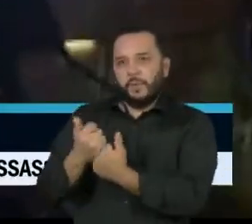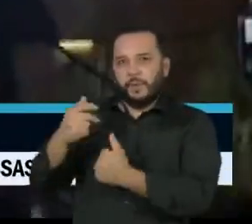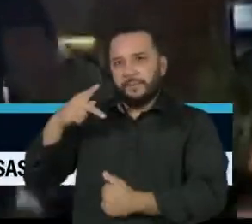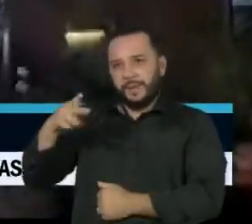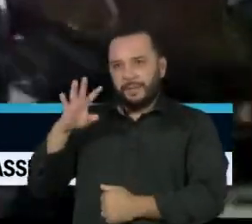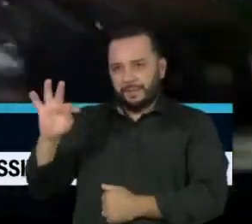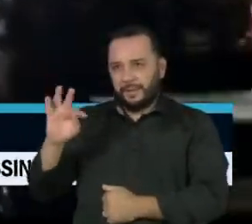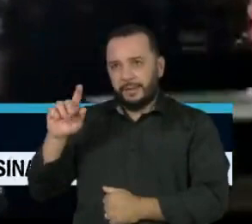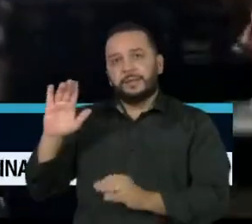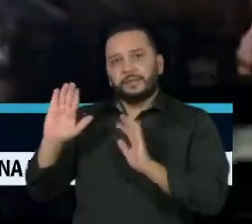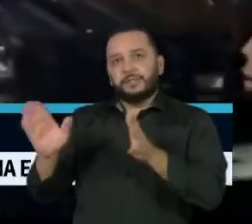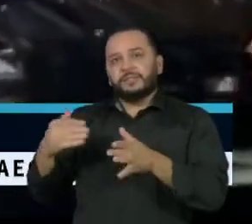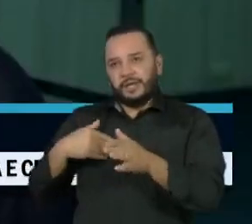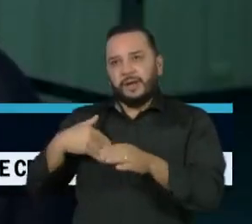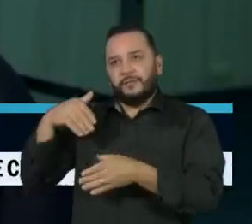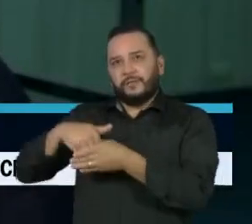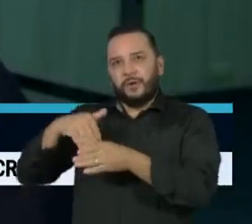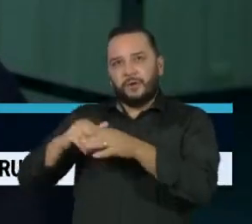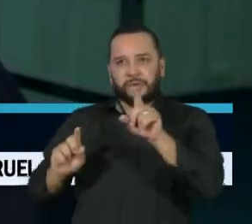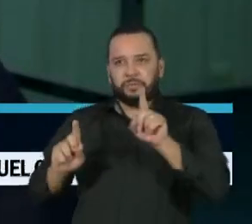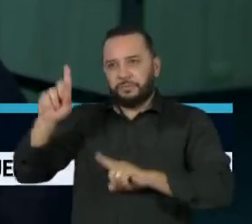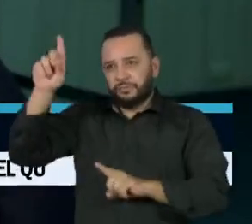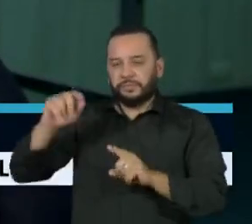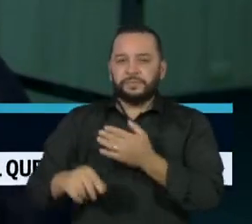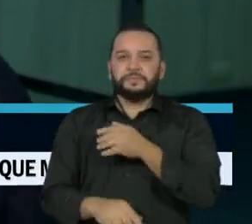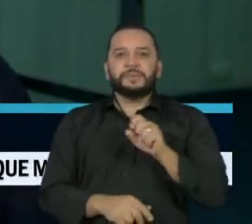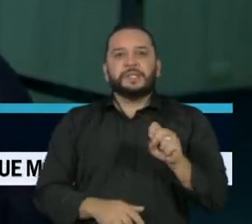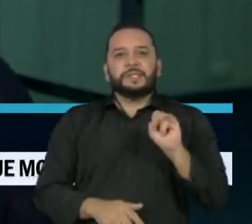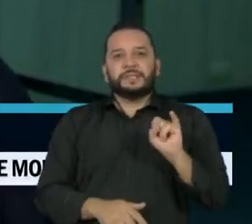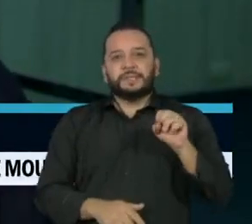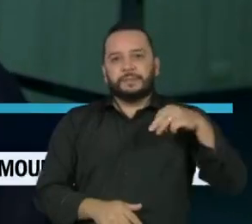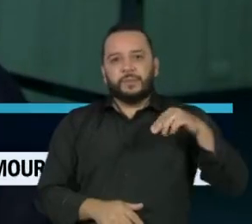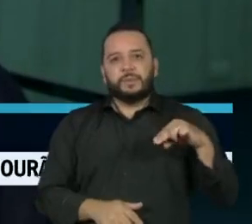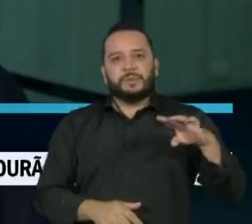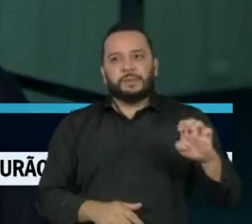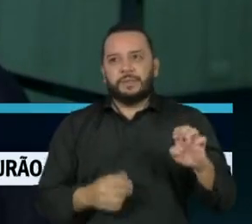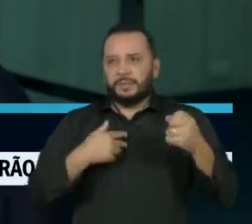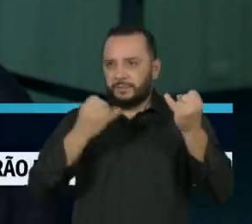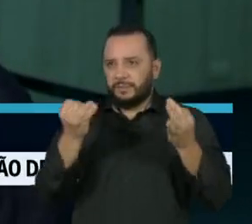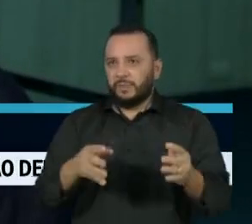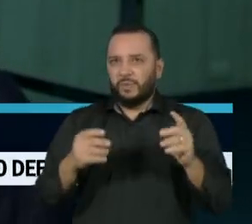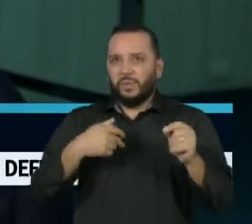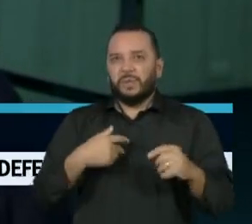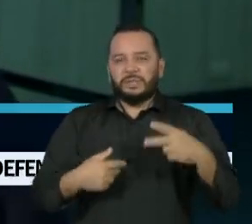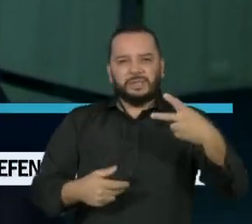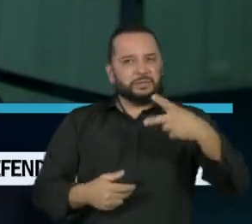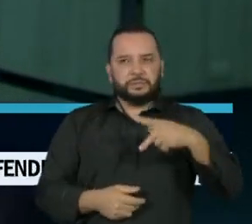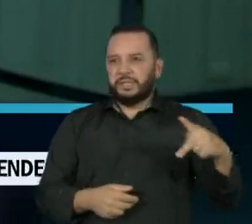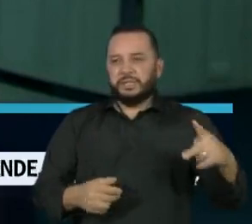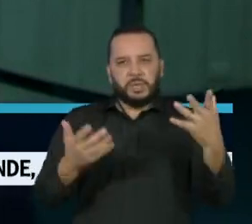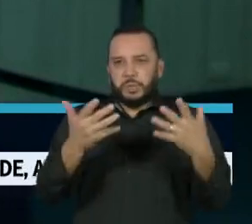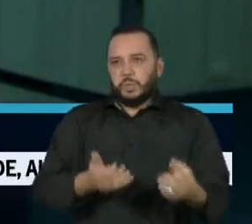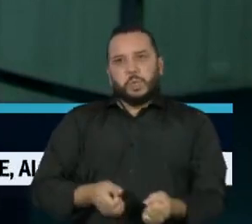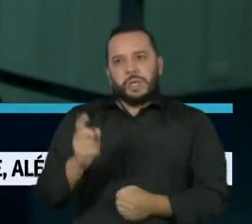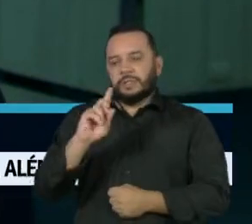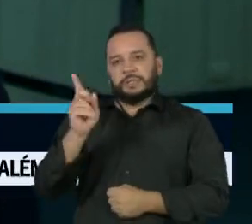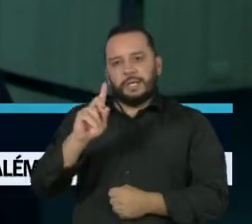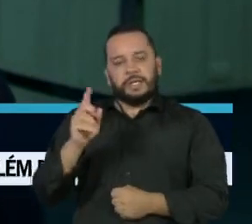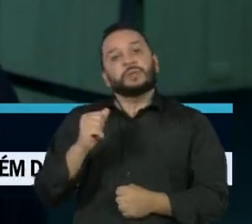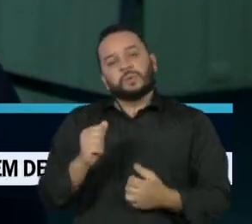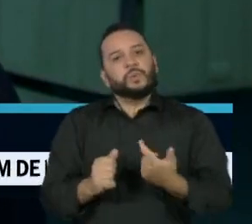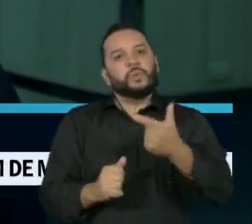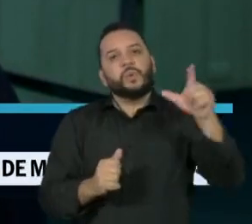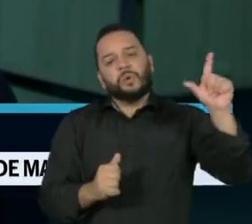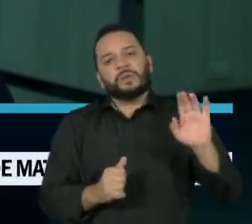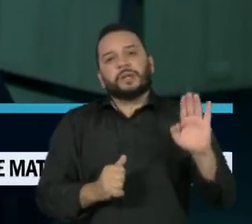Líder nas pesquisas de intenção de voto até bate também descartou a possibilidade de ocupar a vaga de vice na chapa da terceira